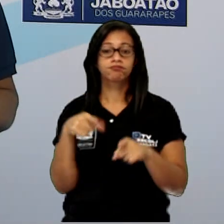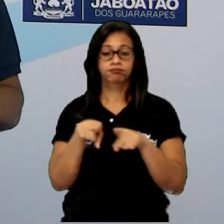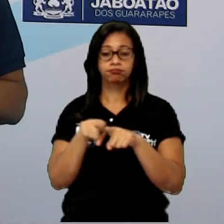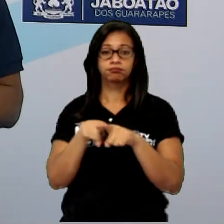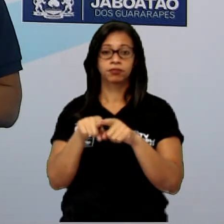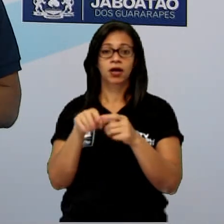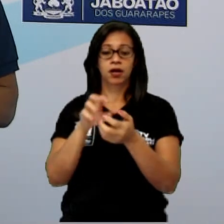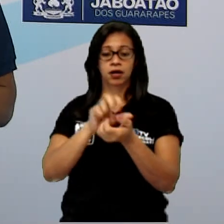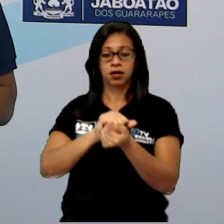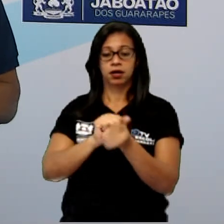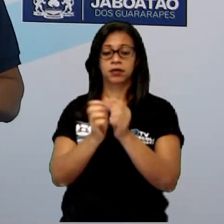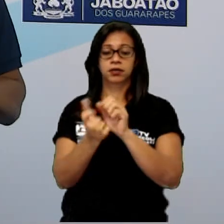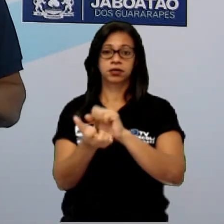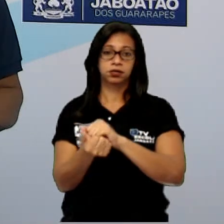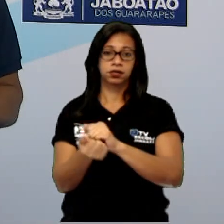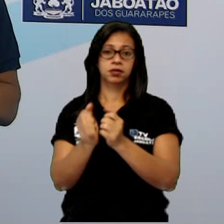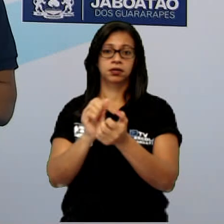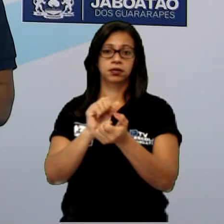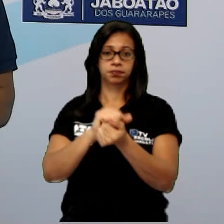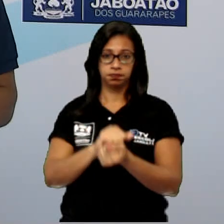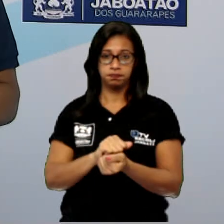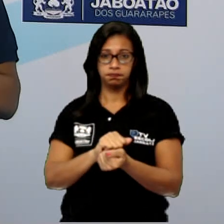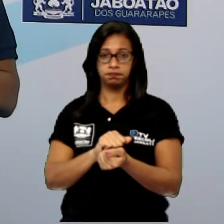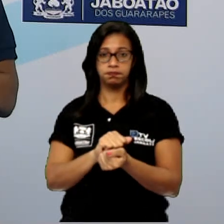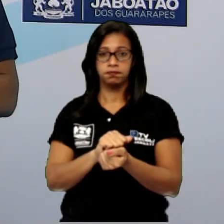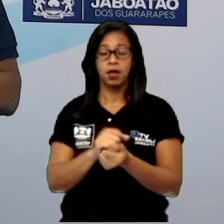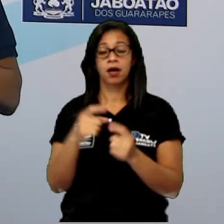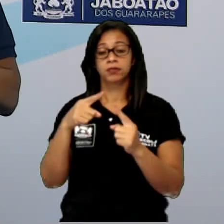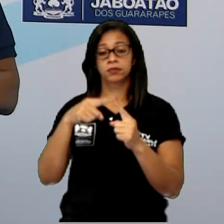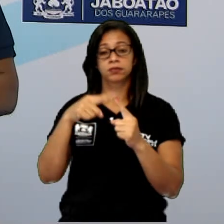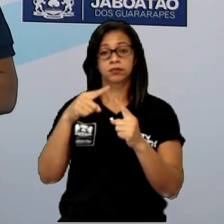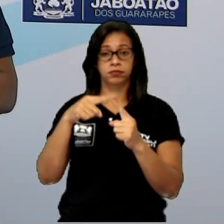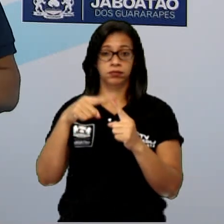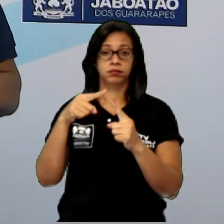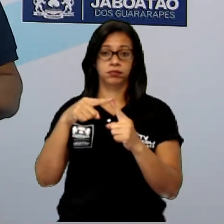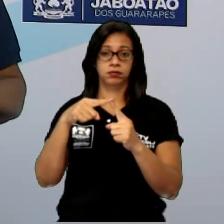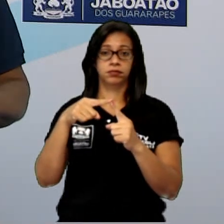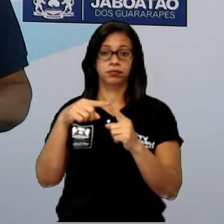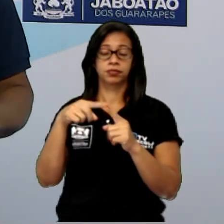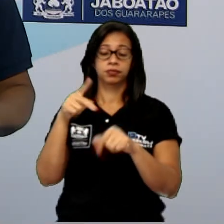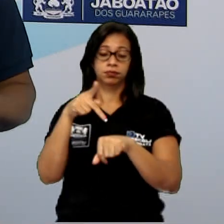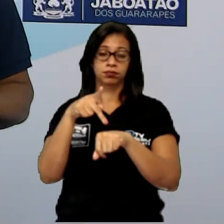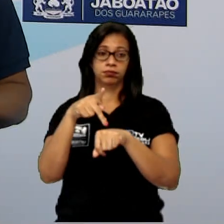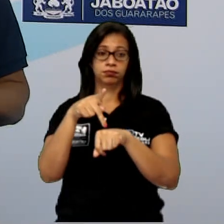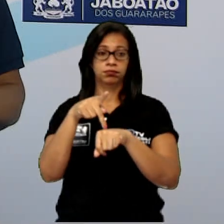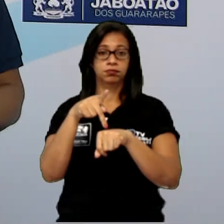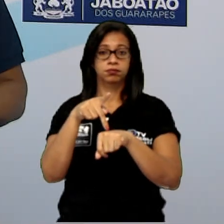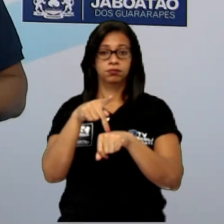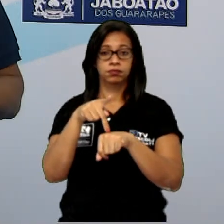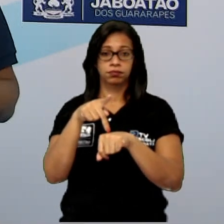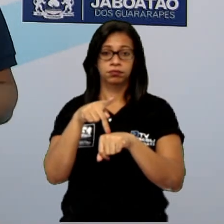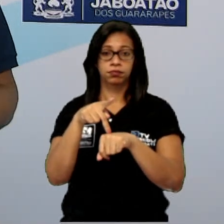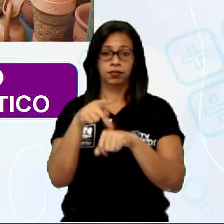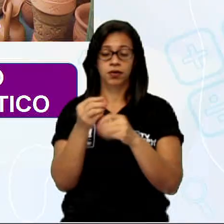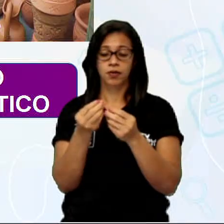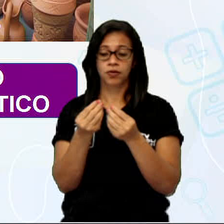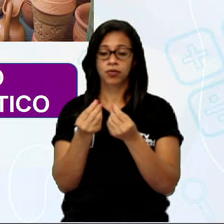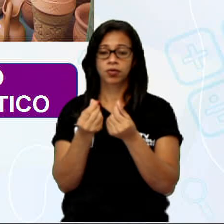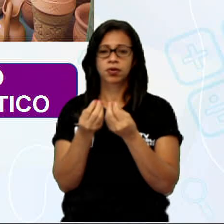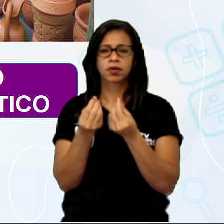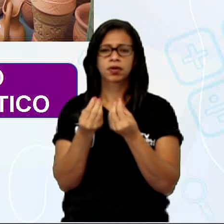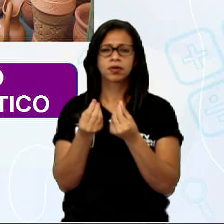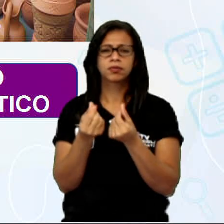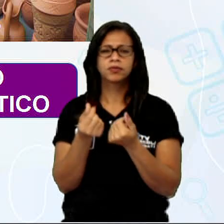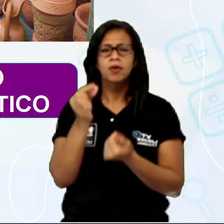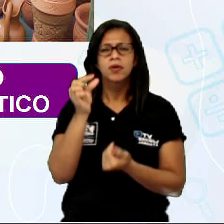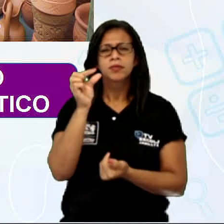argila. A argila é um tipo de rocha sedimentar e granulado, só que grãos menores,